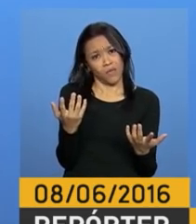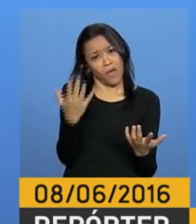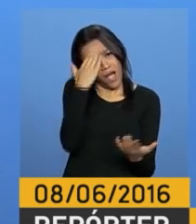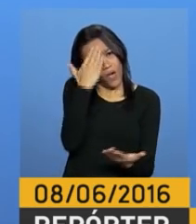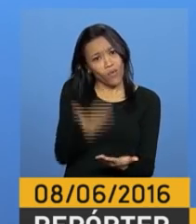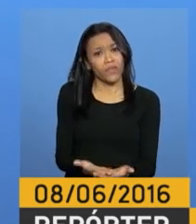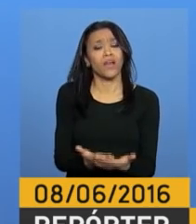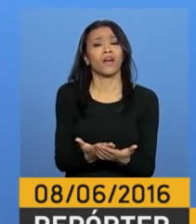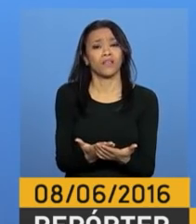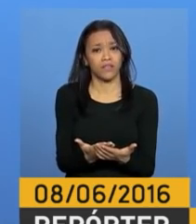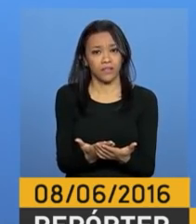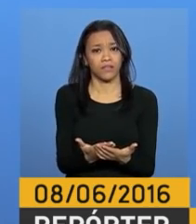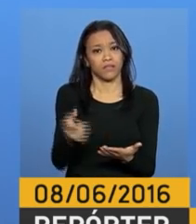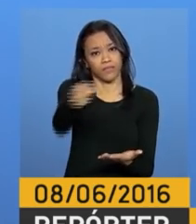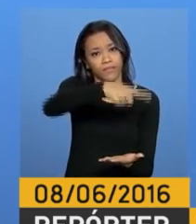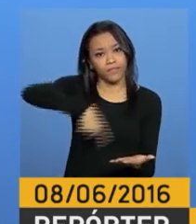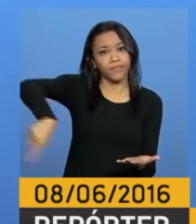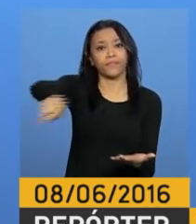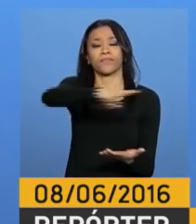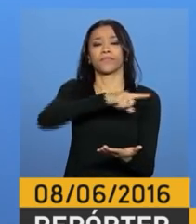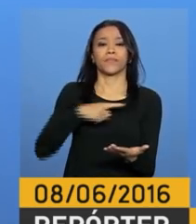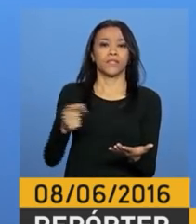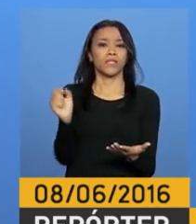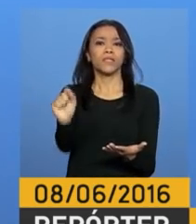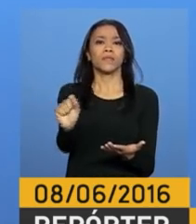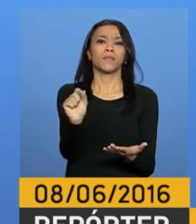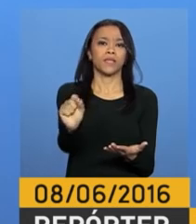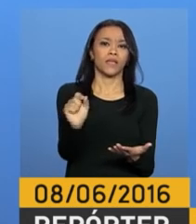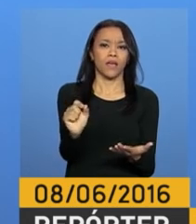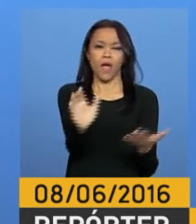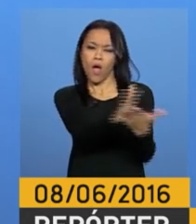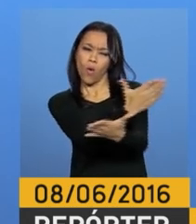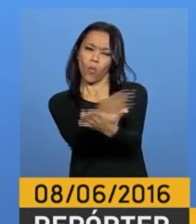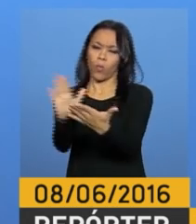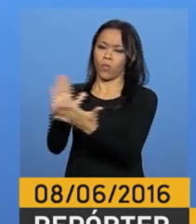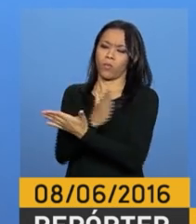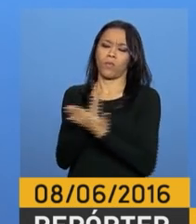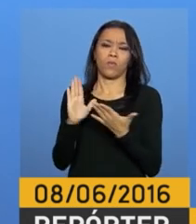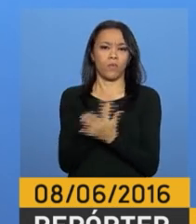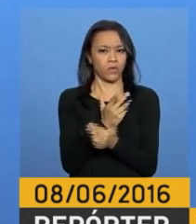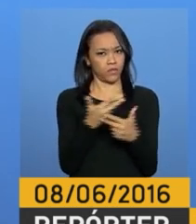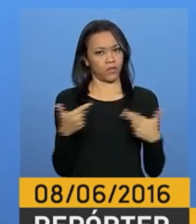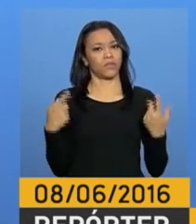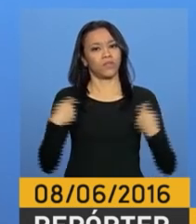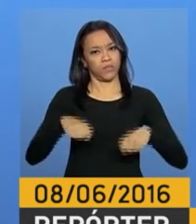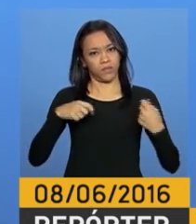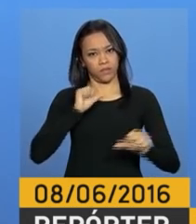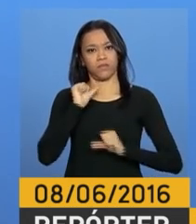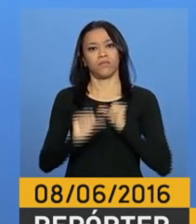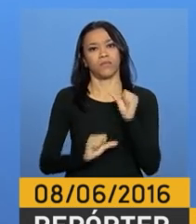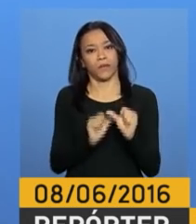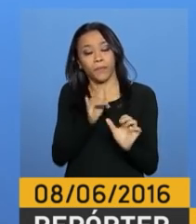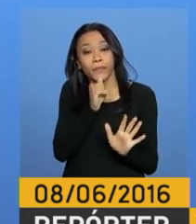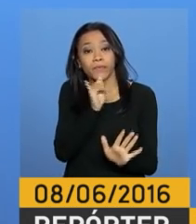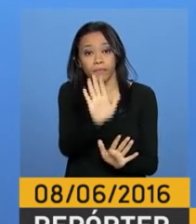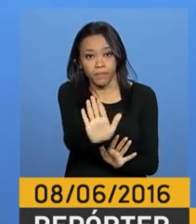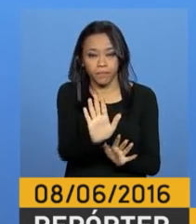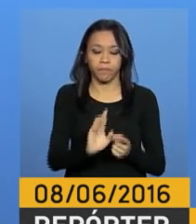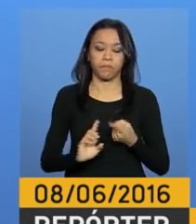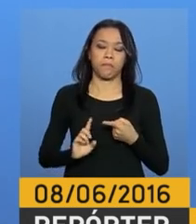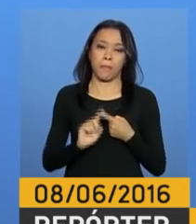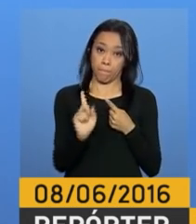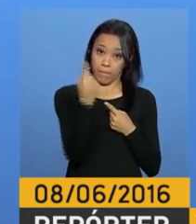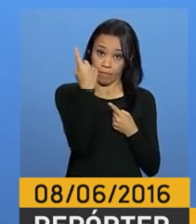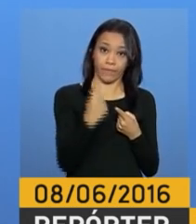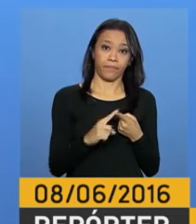confiança para que ela reapareça algumas coisas são necessárias diria que em primeiro lugar nós